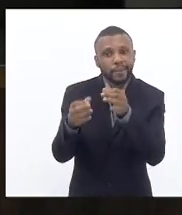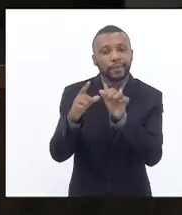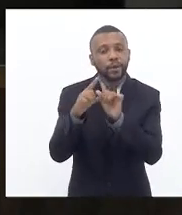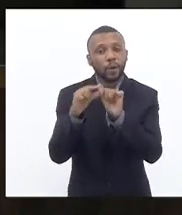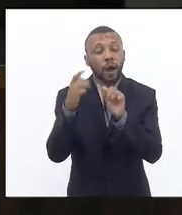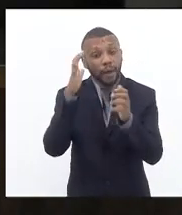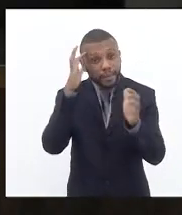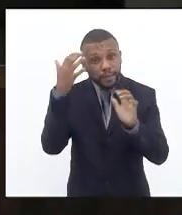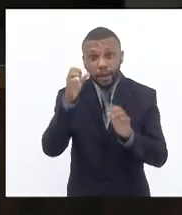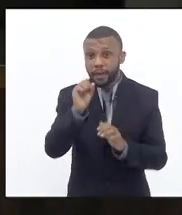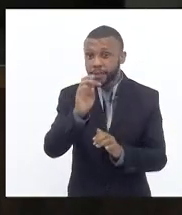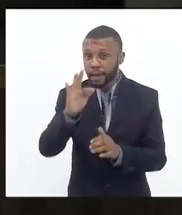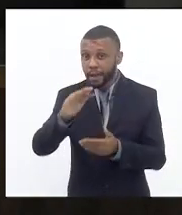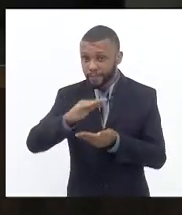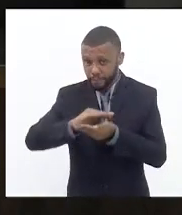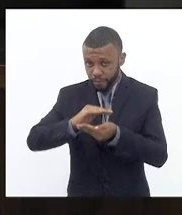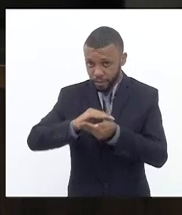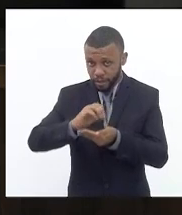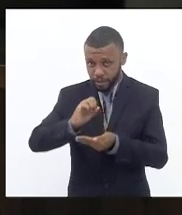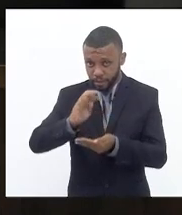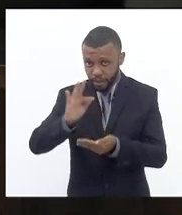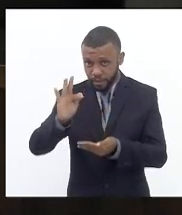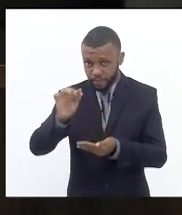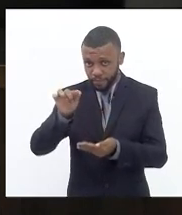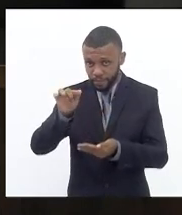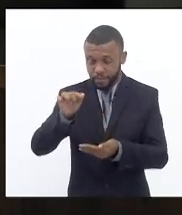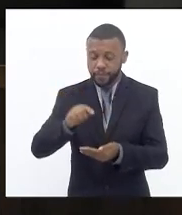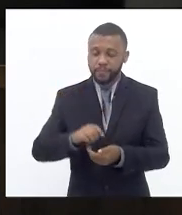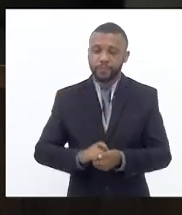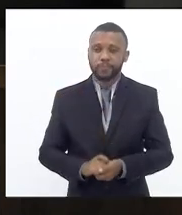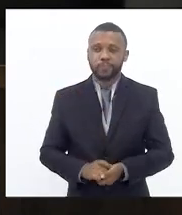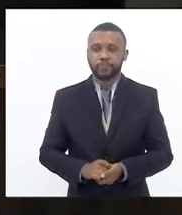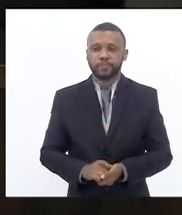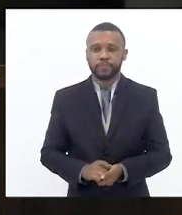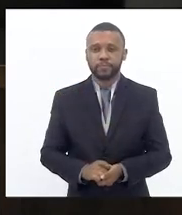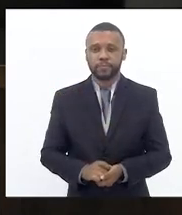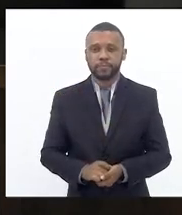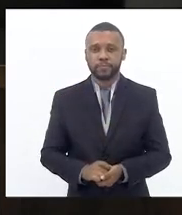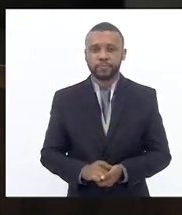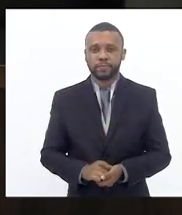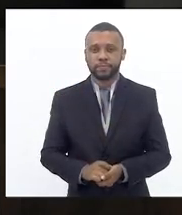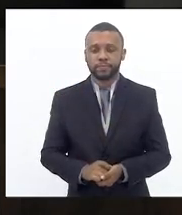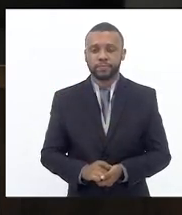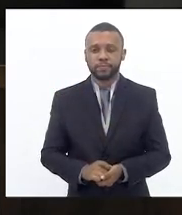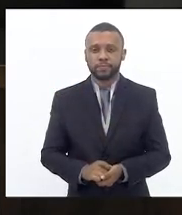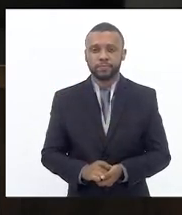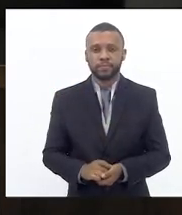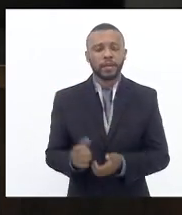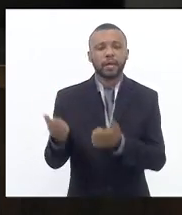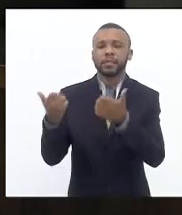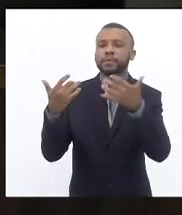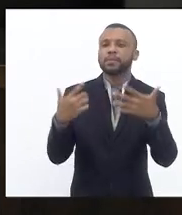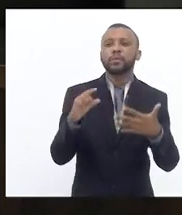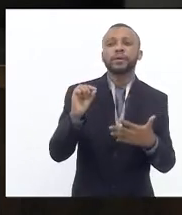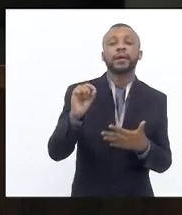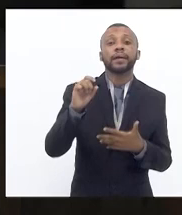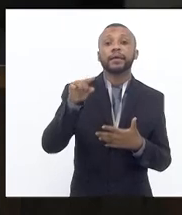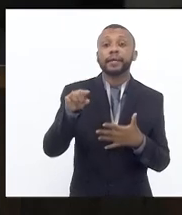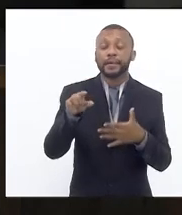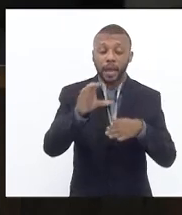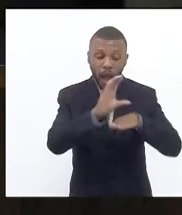decisão do STF a decisão do STF que declara